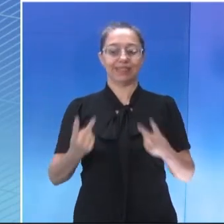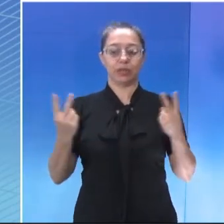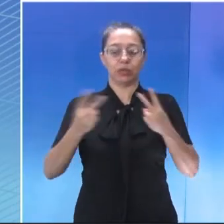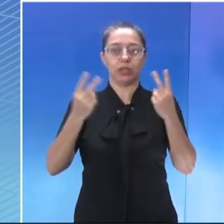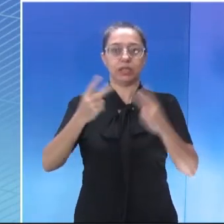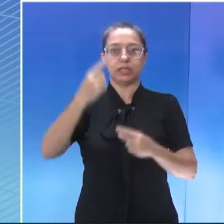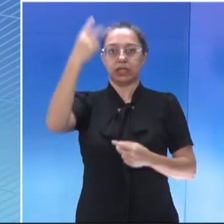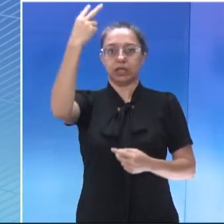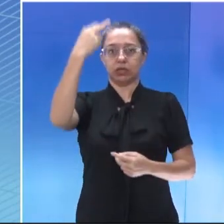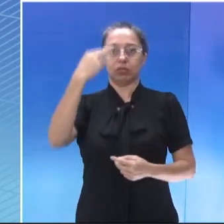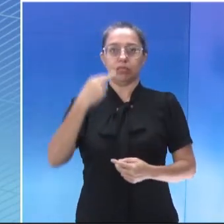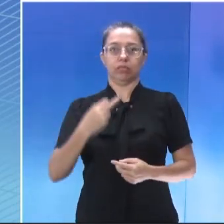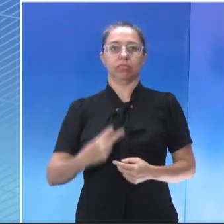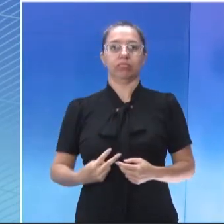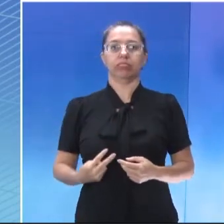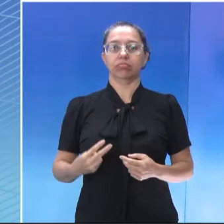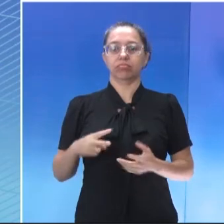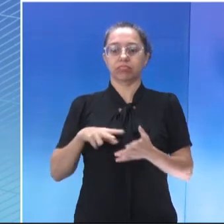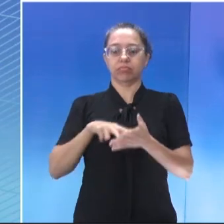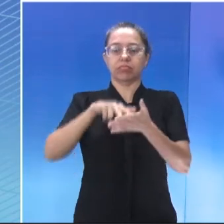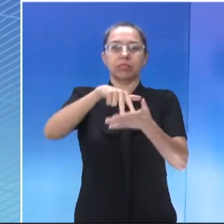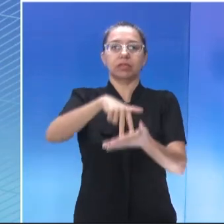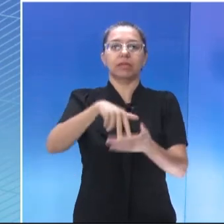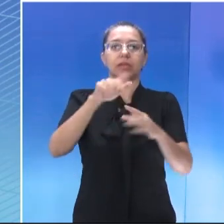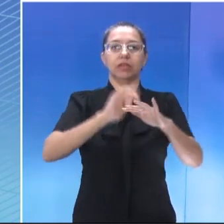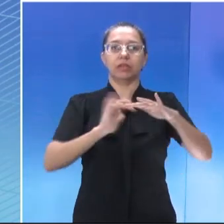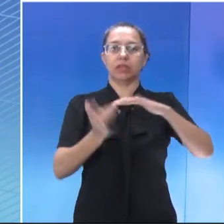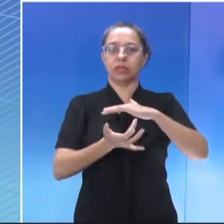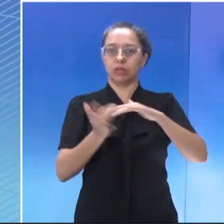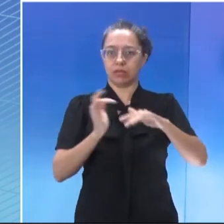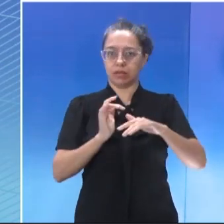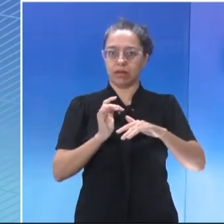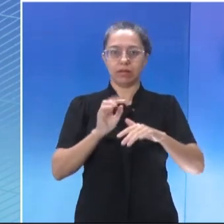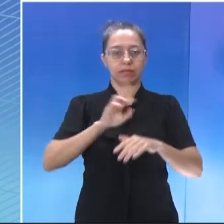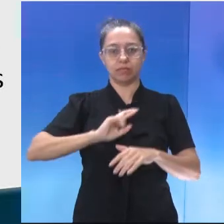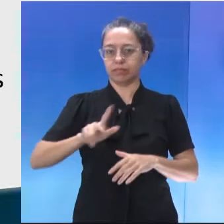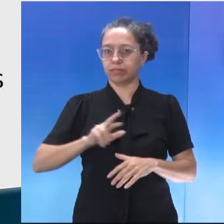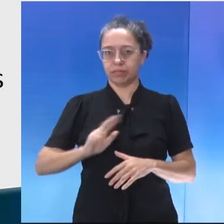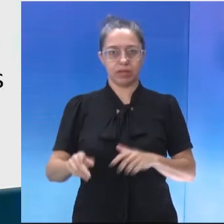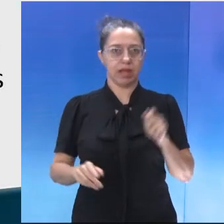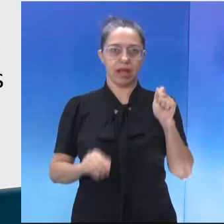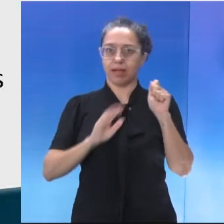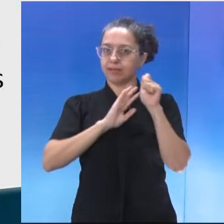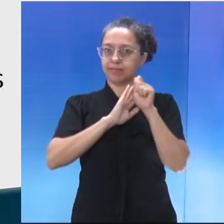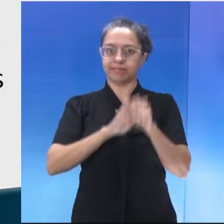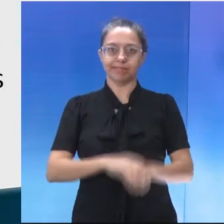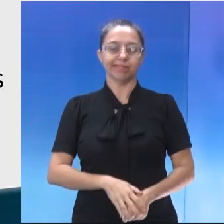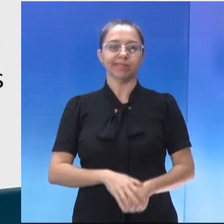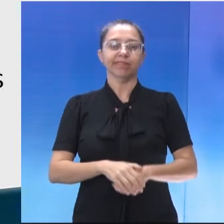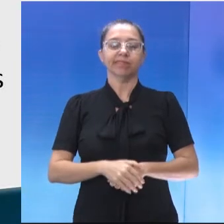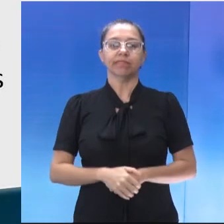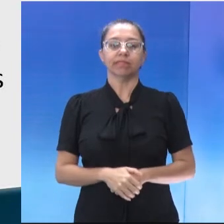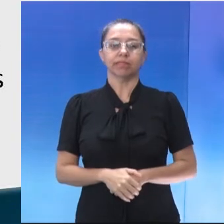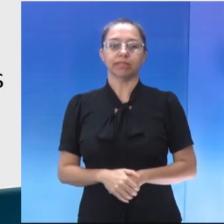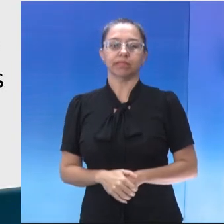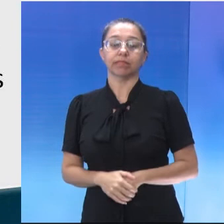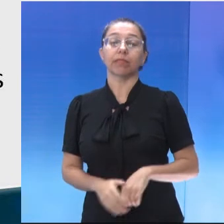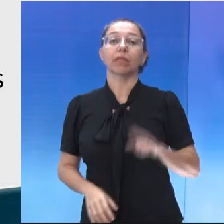que se tem nas redes sociais, tá? Então, não é essa a questão. Letra B, não é essa a